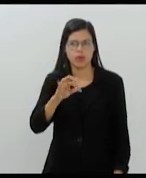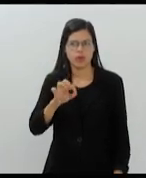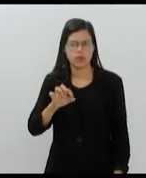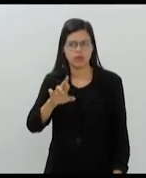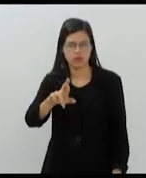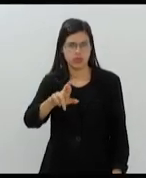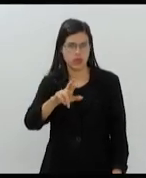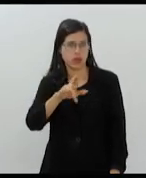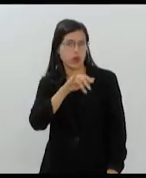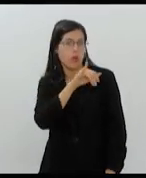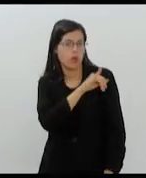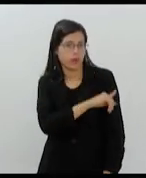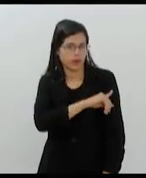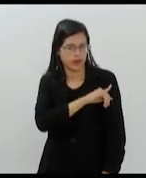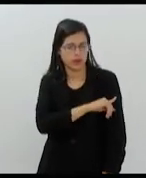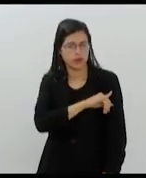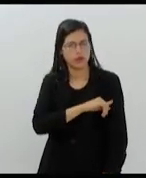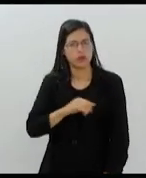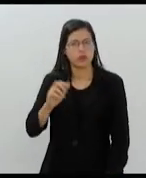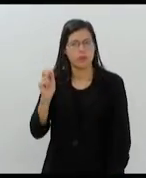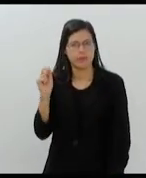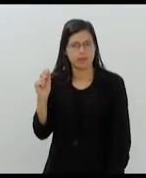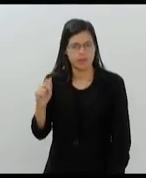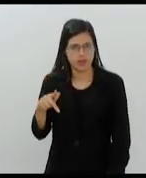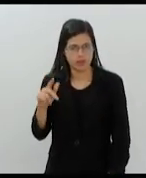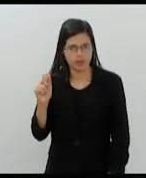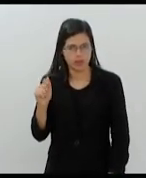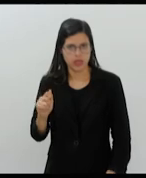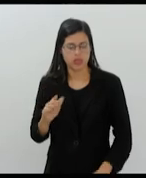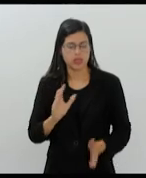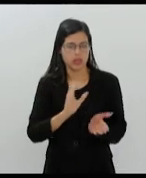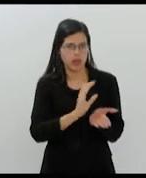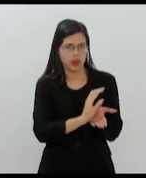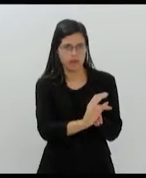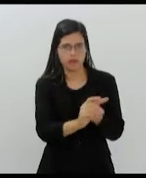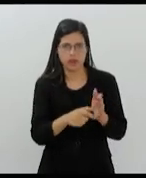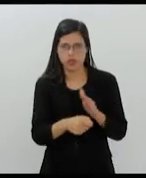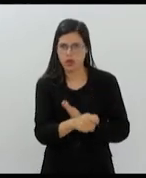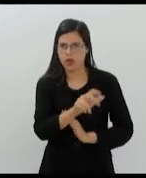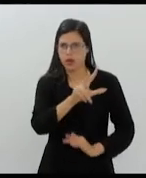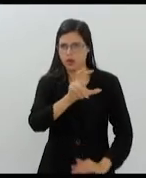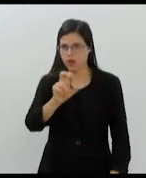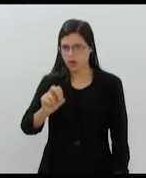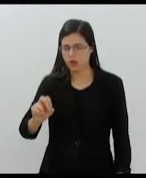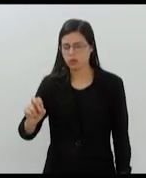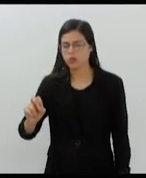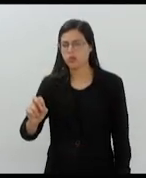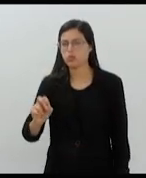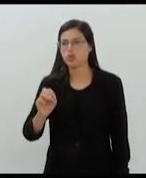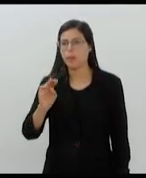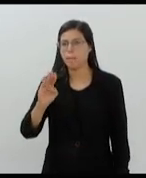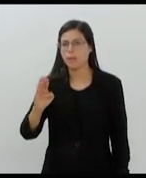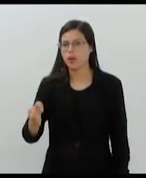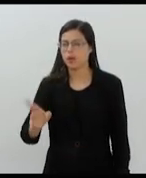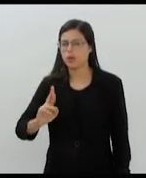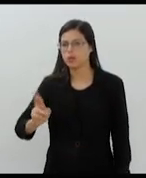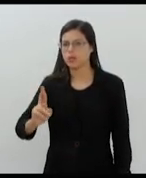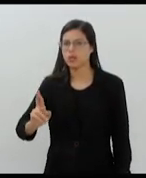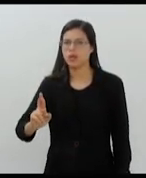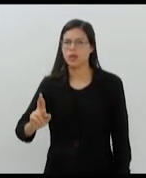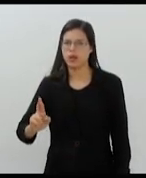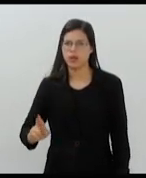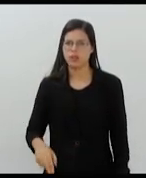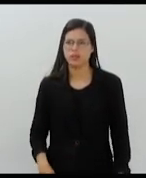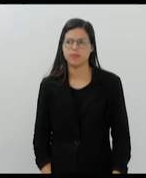onde o Rio Previdência investe 500 milhões de reais de letras